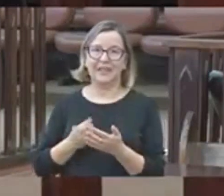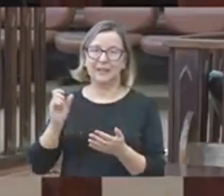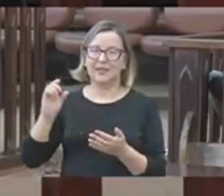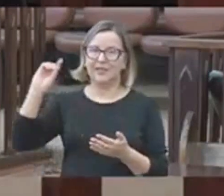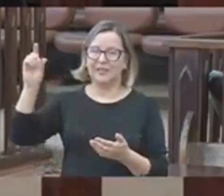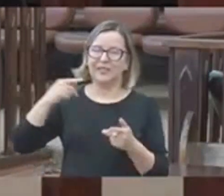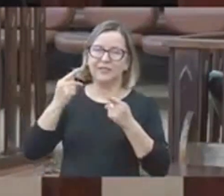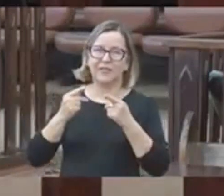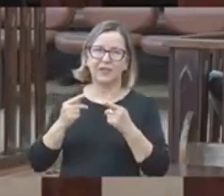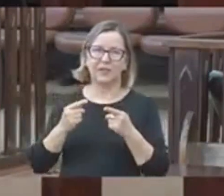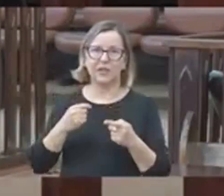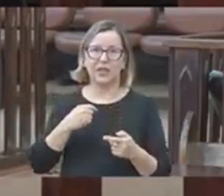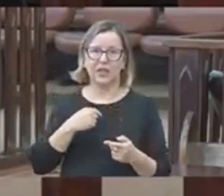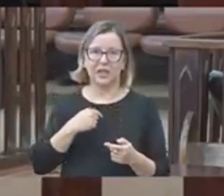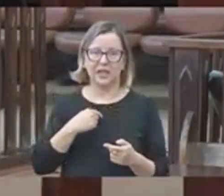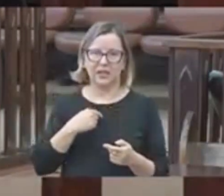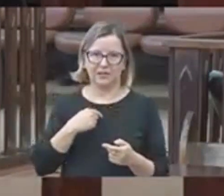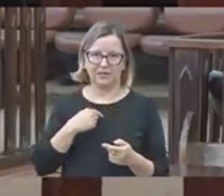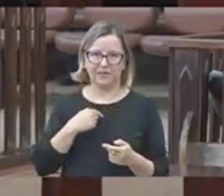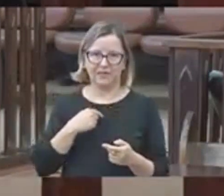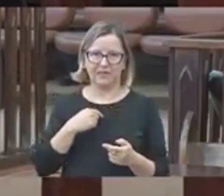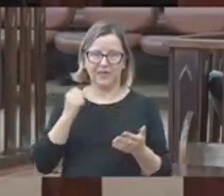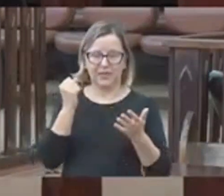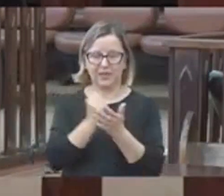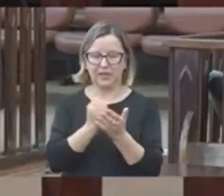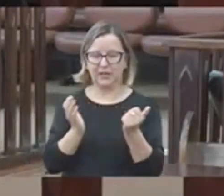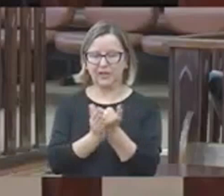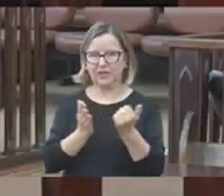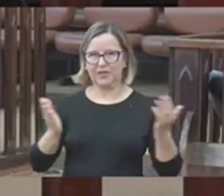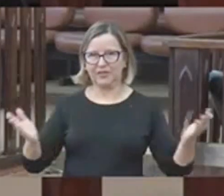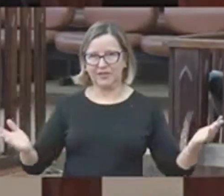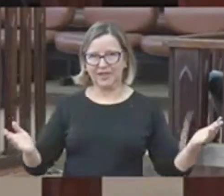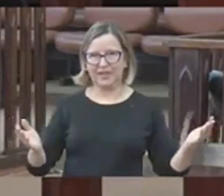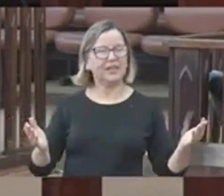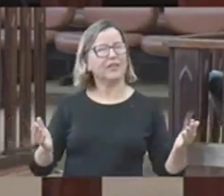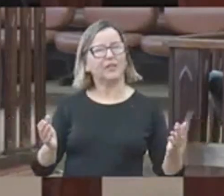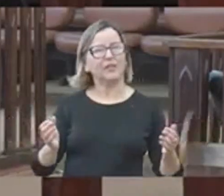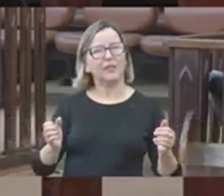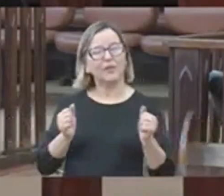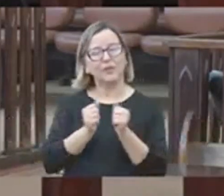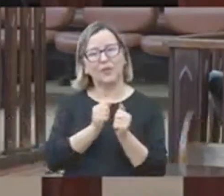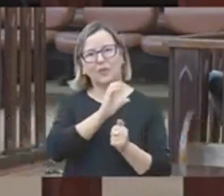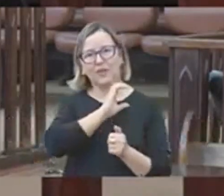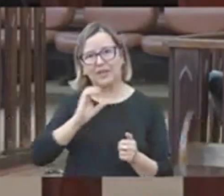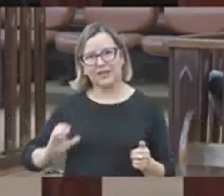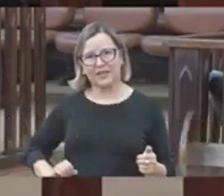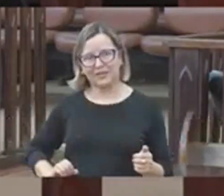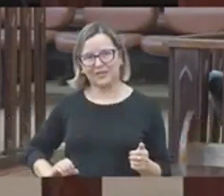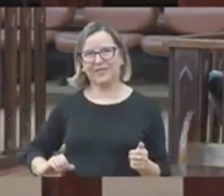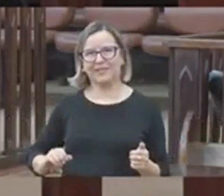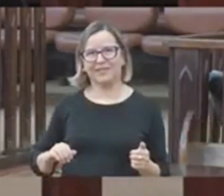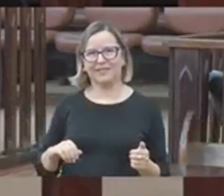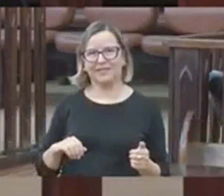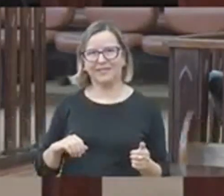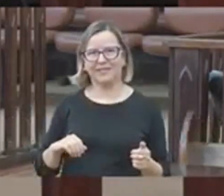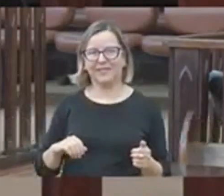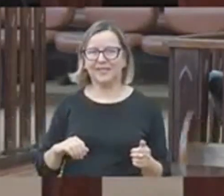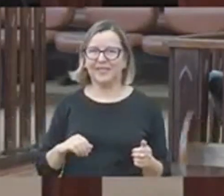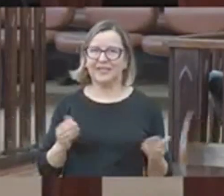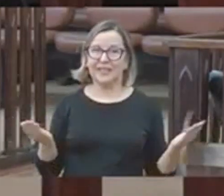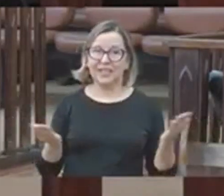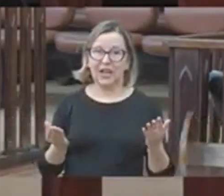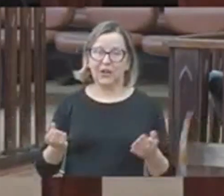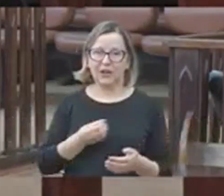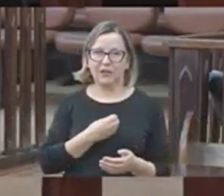Agora, a vida que eu vivo na carne, nesta realidade, eu vivo pela fé no e